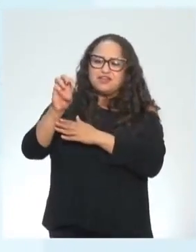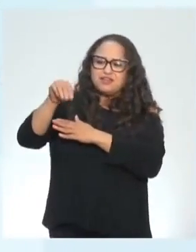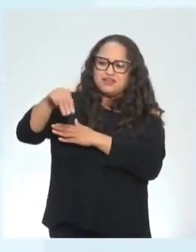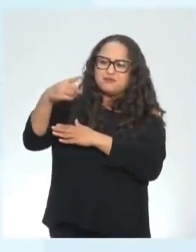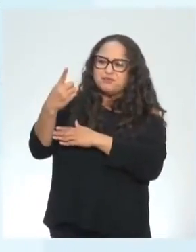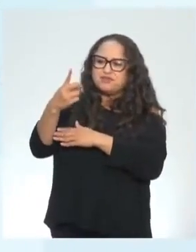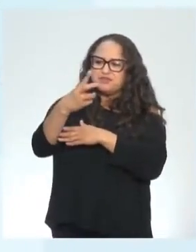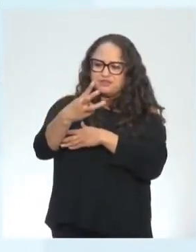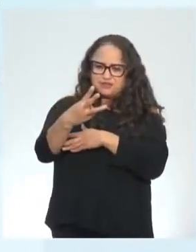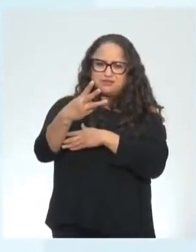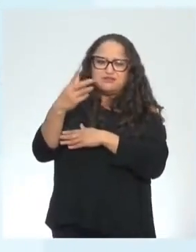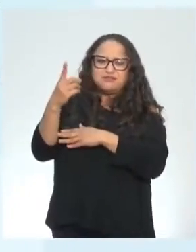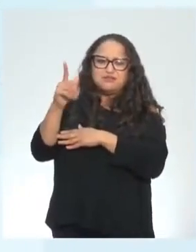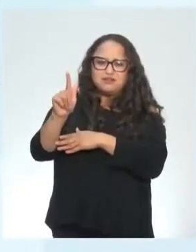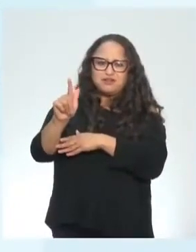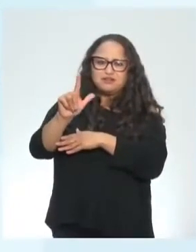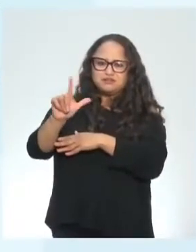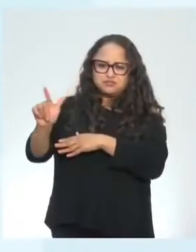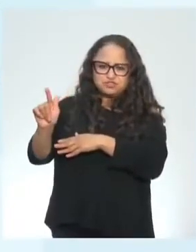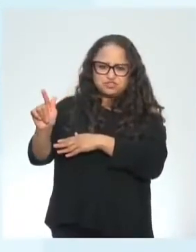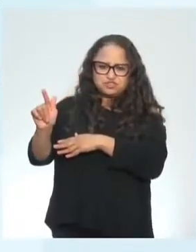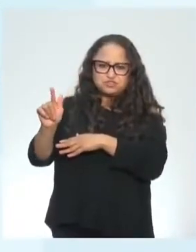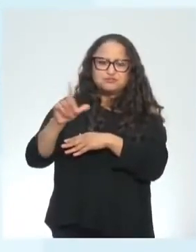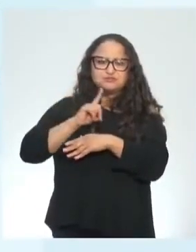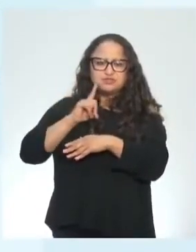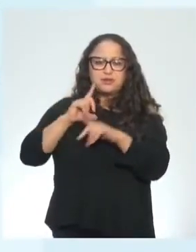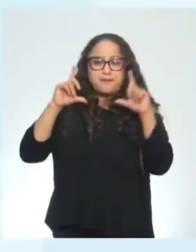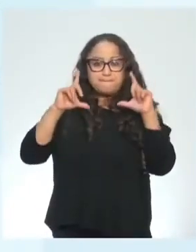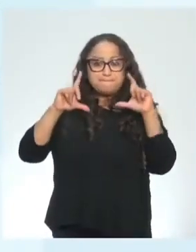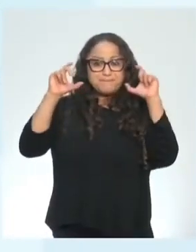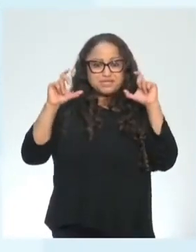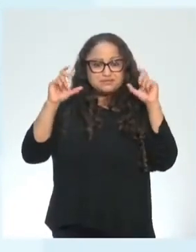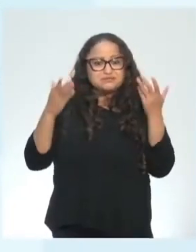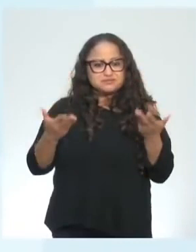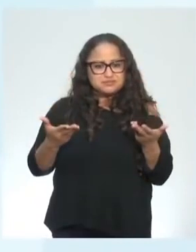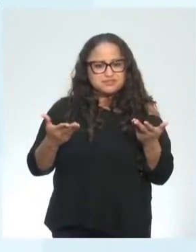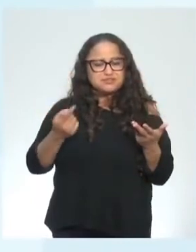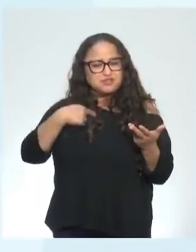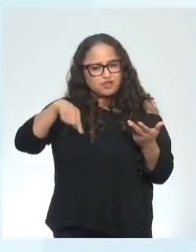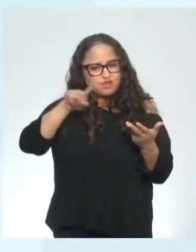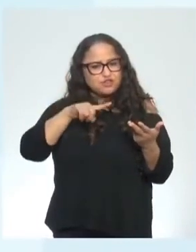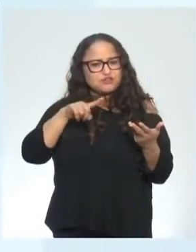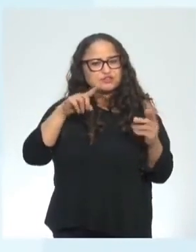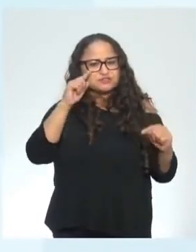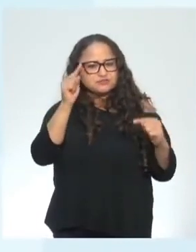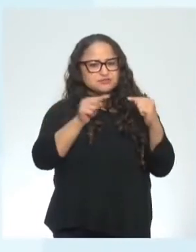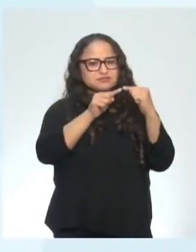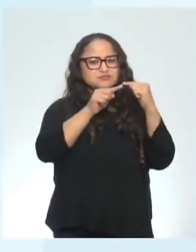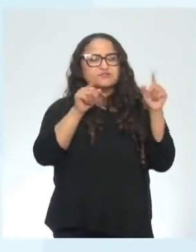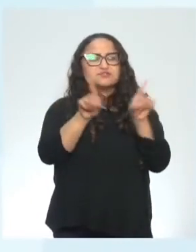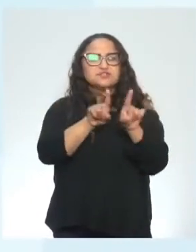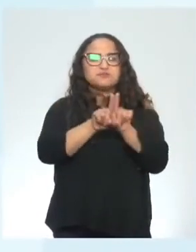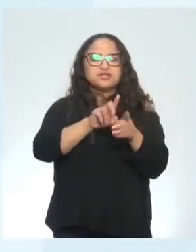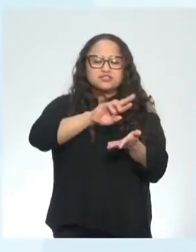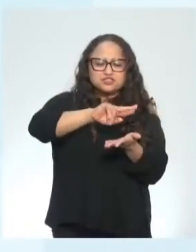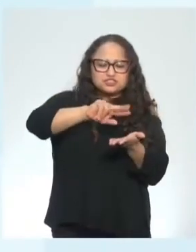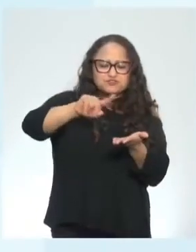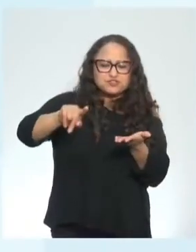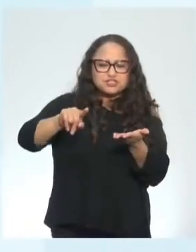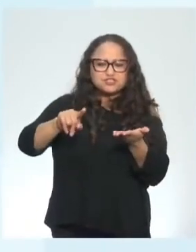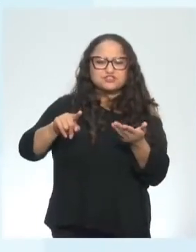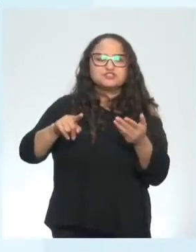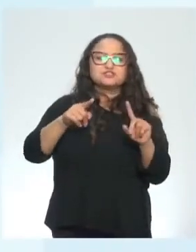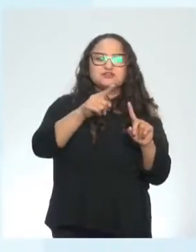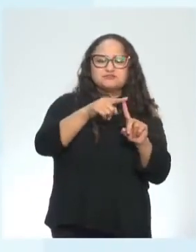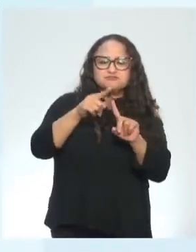LG G3 01 professores tirei um print aí dessa tela e é lógico que a gente identificou também a situação de diferentes tempos